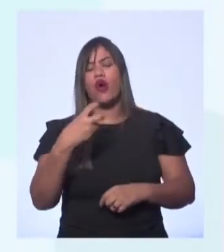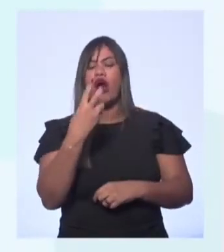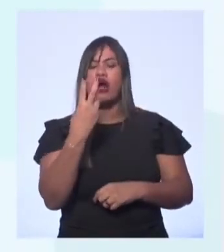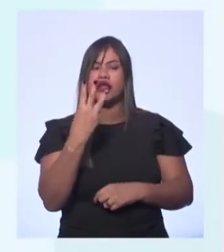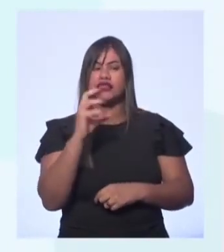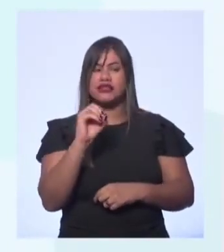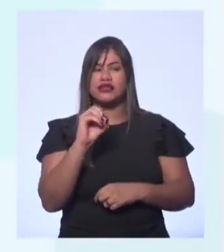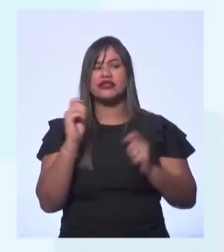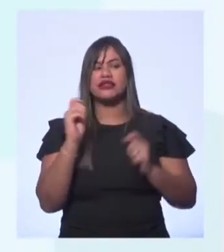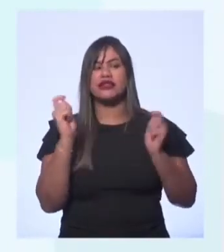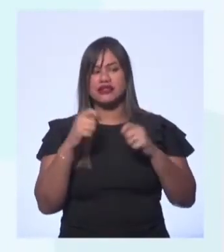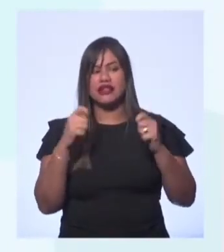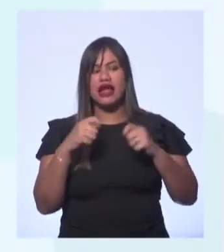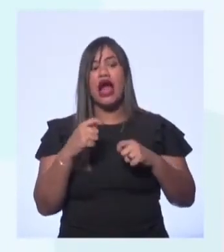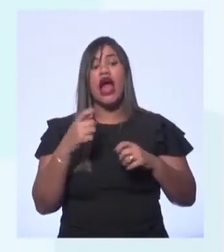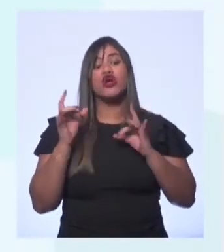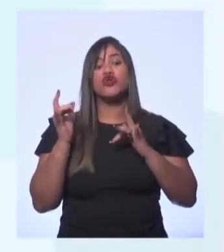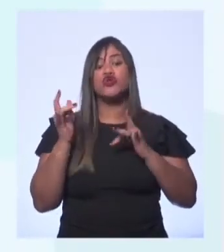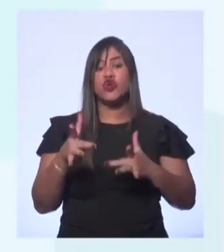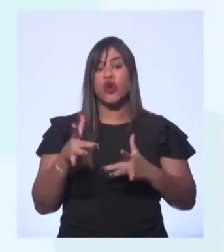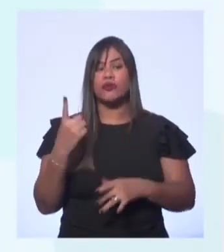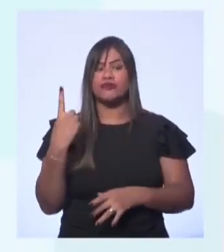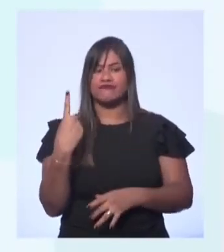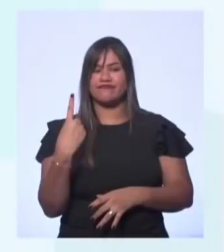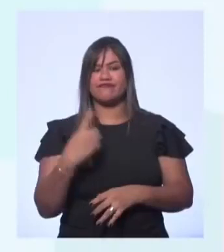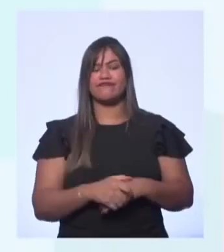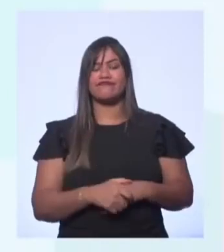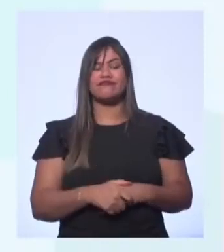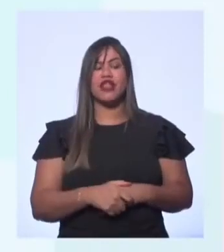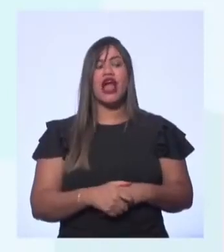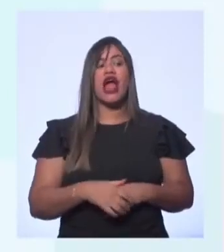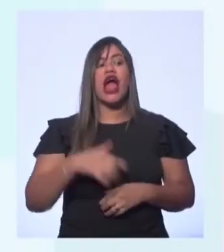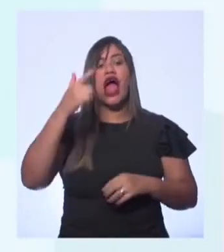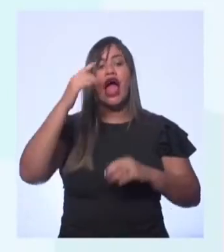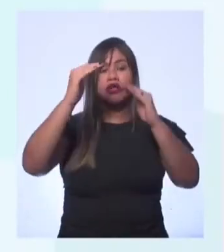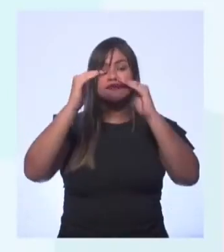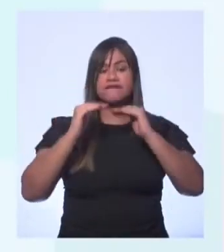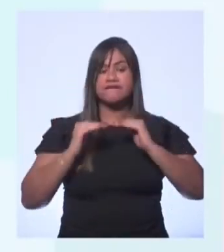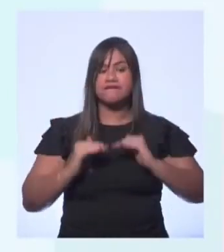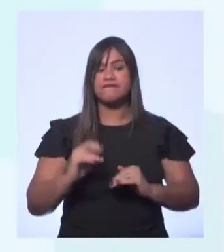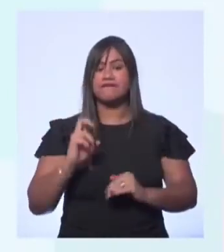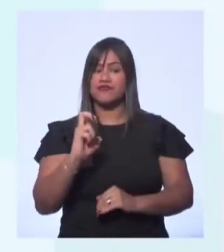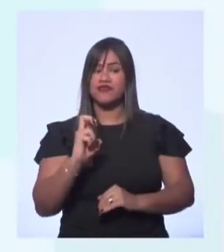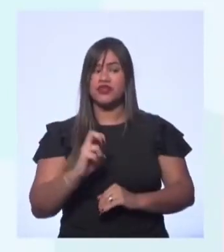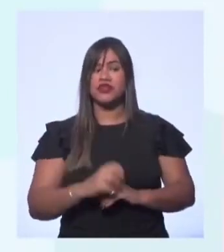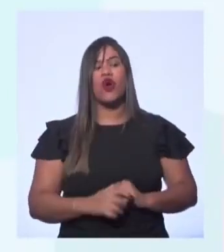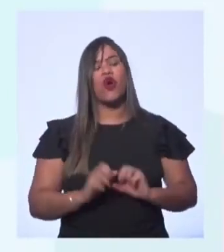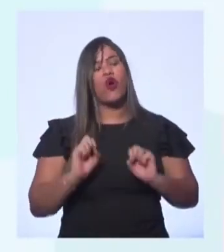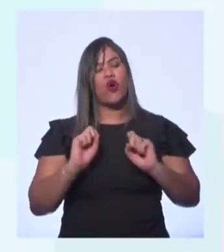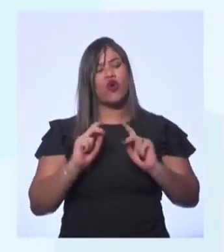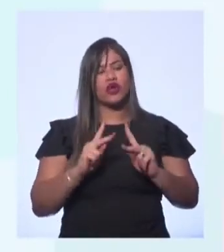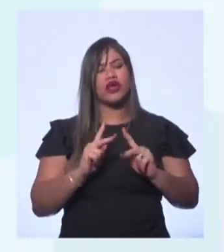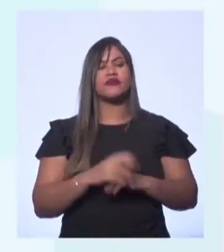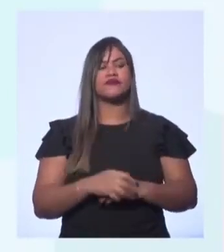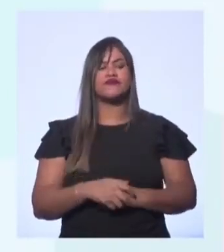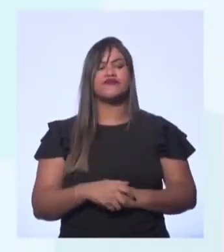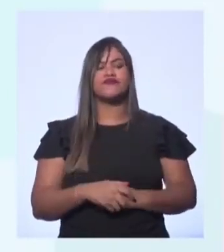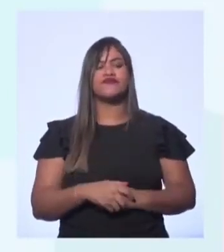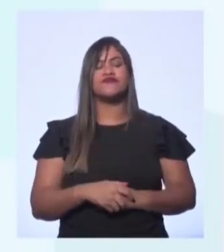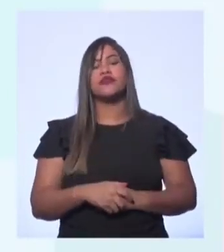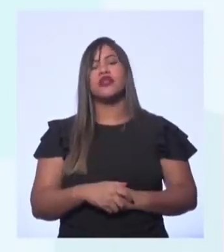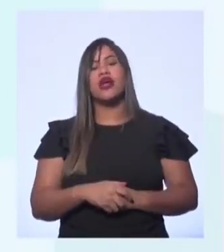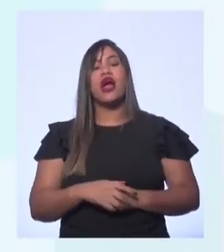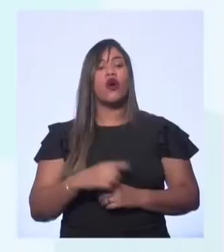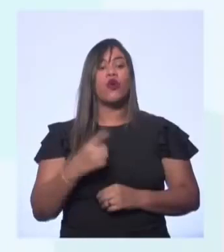caber aqui, vai sobrar do 30 para o 31, um só. Aí você vai baixar o 15. Aí fala, tá bom, abaixei o 5, né? Desculpa, aí vai virar